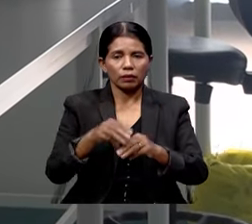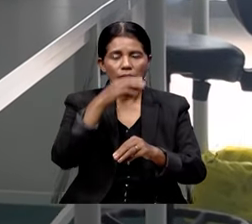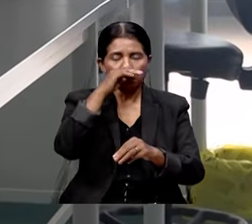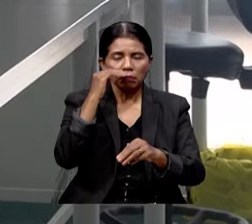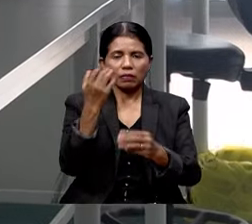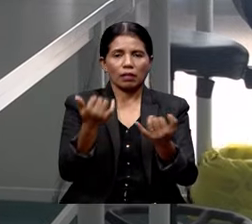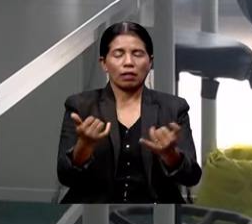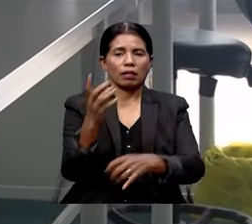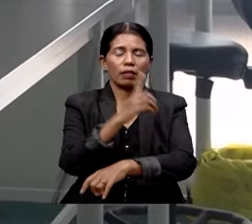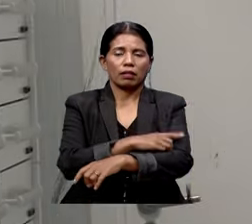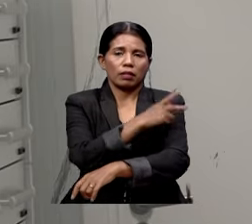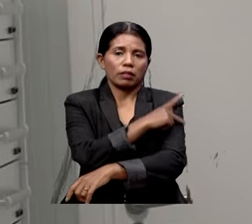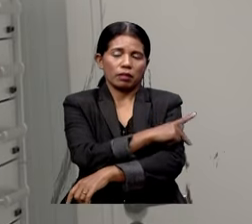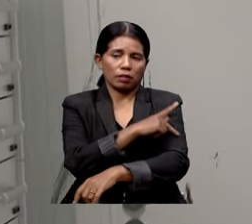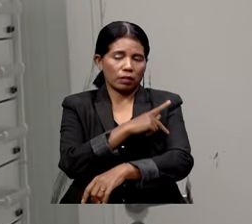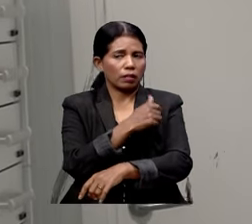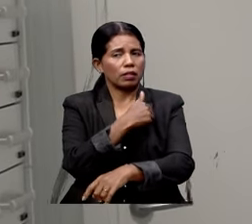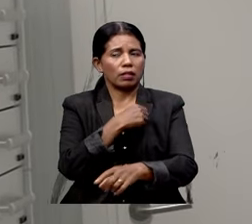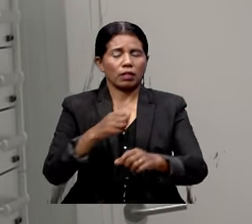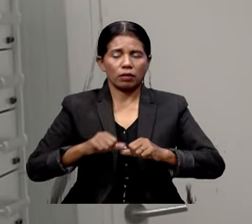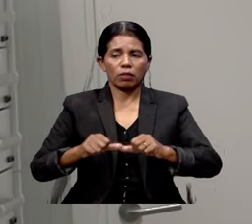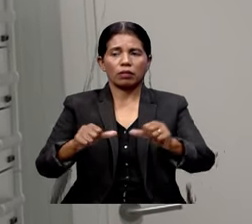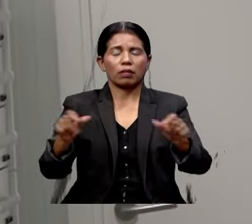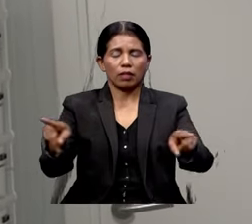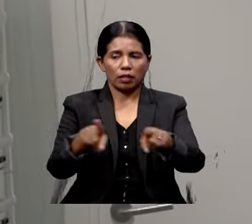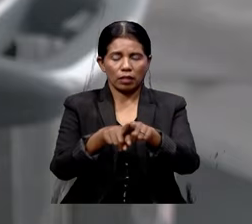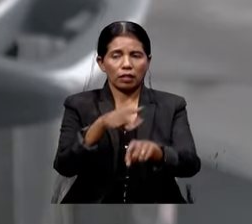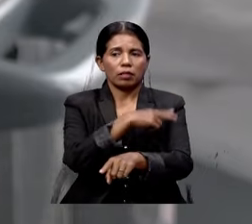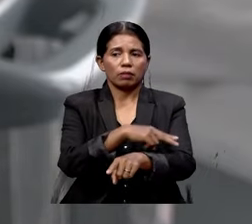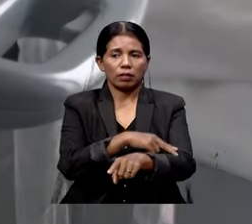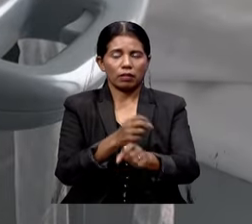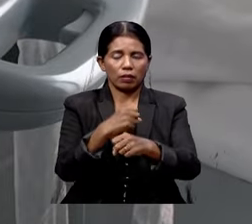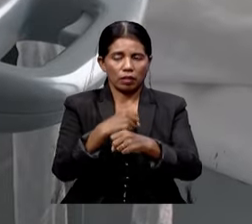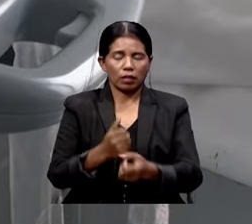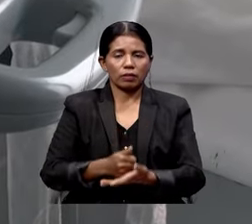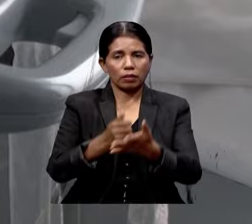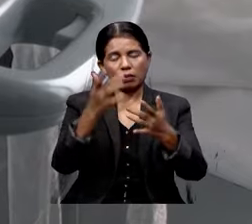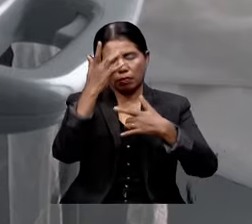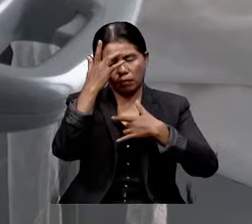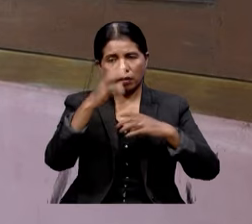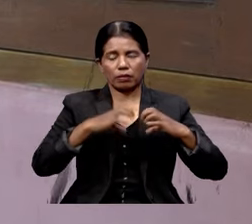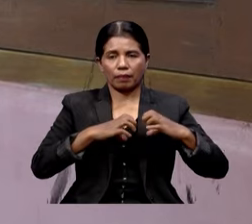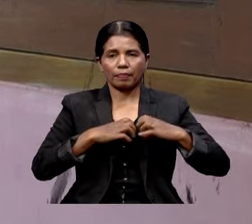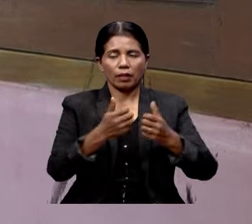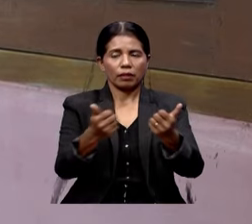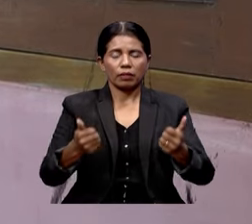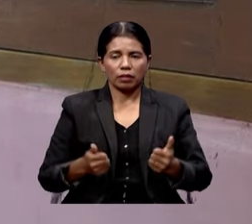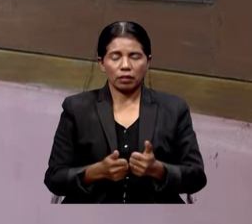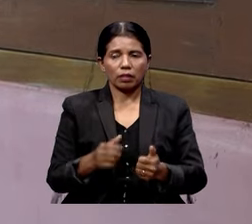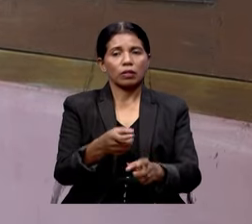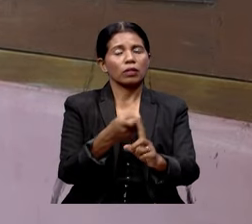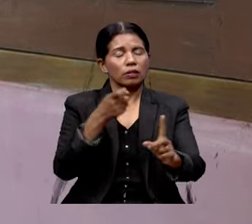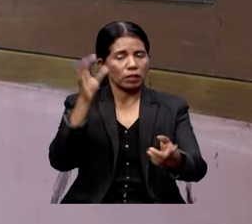ne clínica refere se da funciona anessan clínica cardiologia o di halo tratamento ba moras fuan. Tambane autoridade reua liu